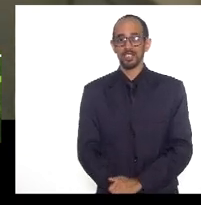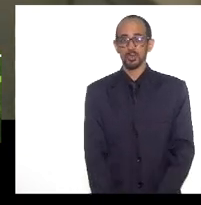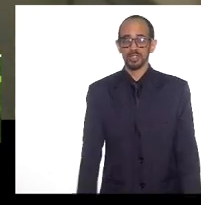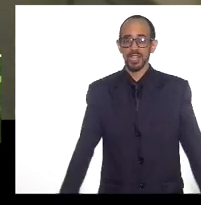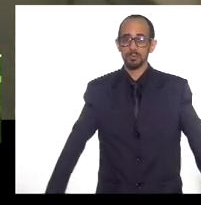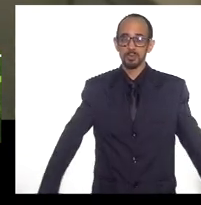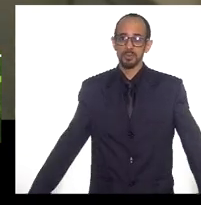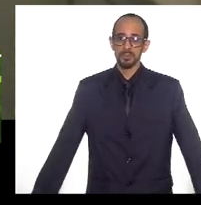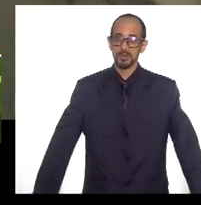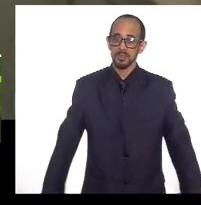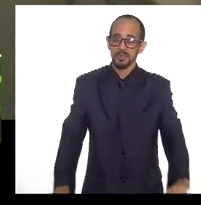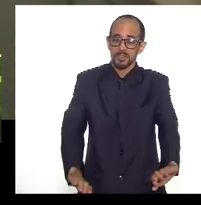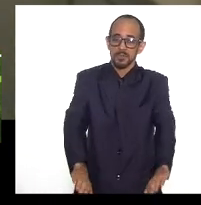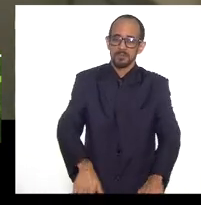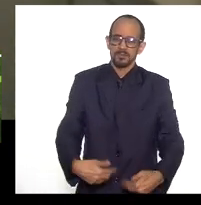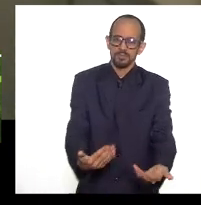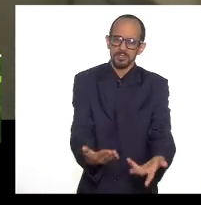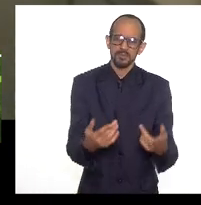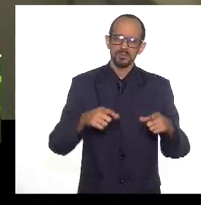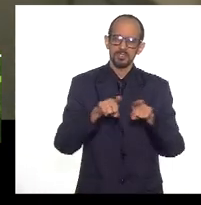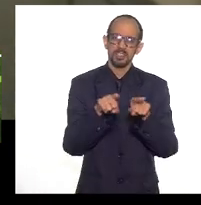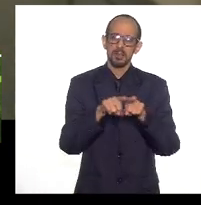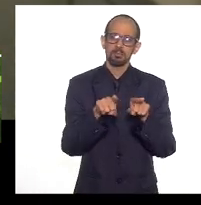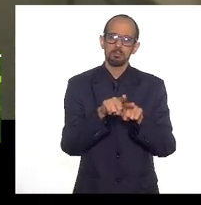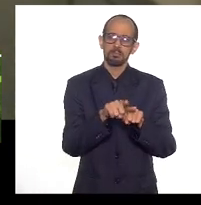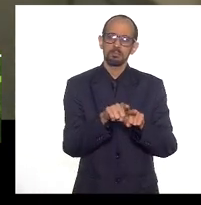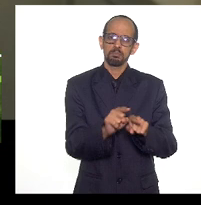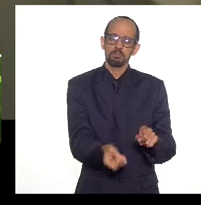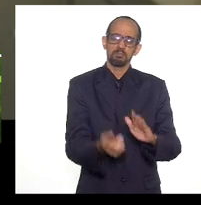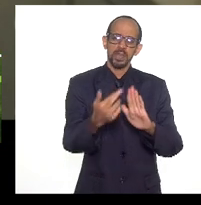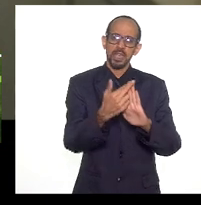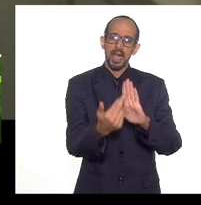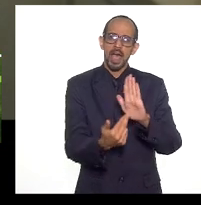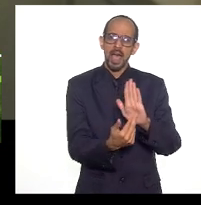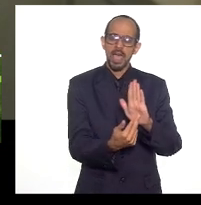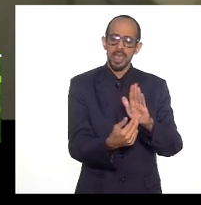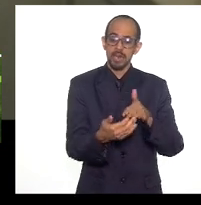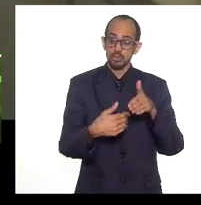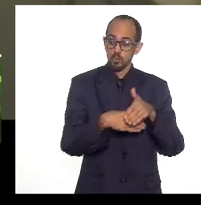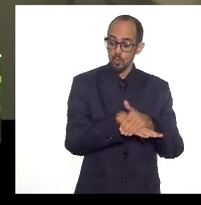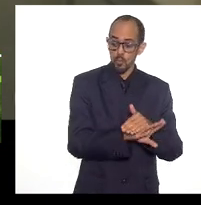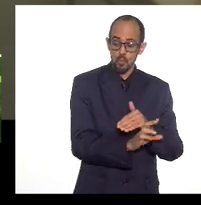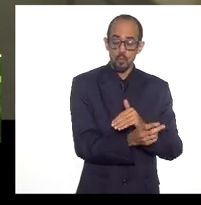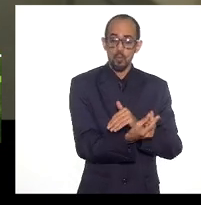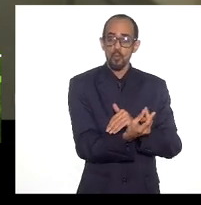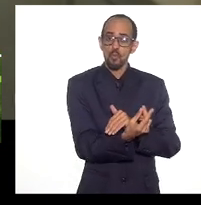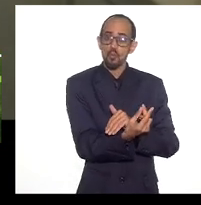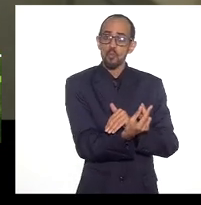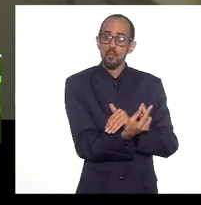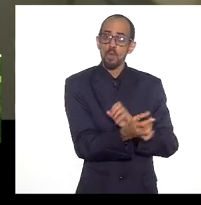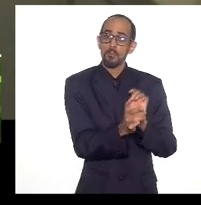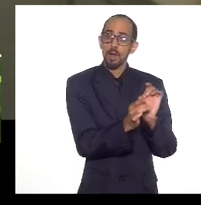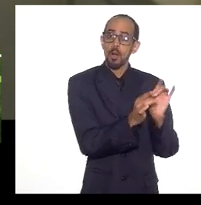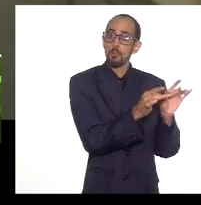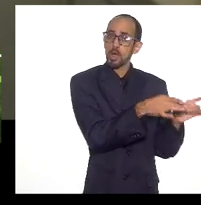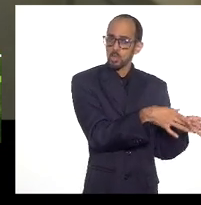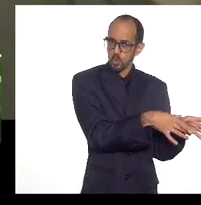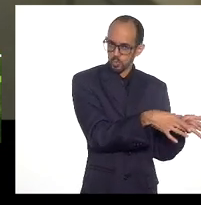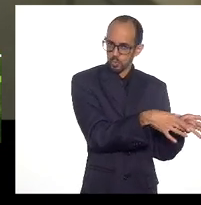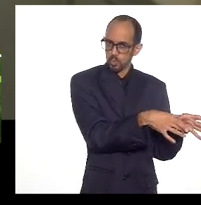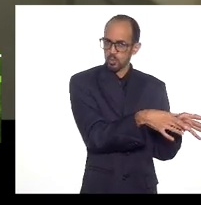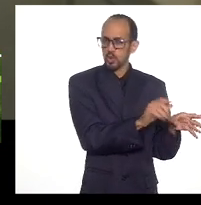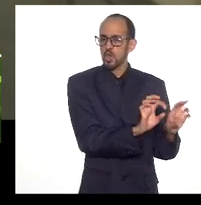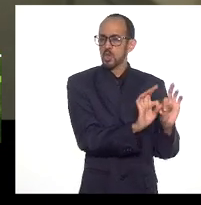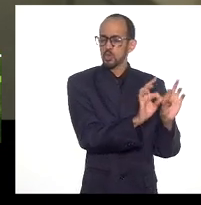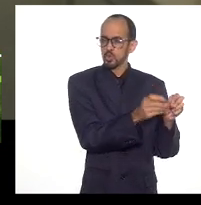a provisão do abandono de uma determinada área de exploração. Tudo aquilo que é retirado,